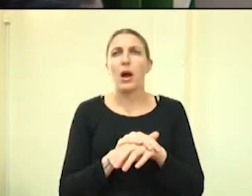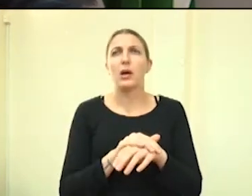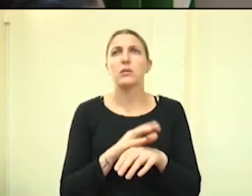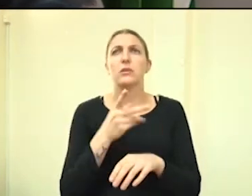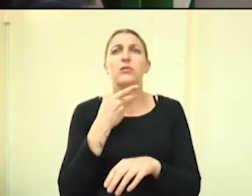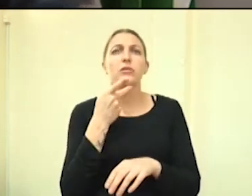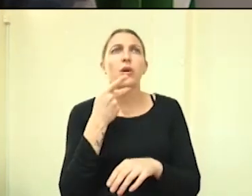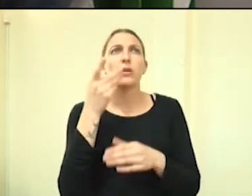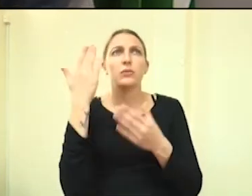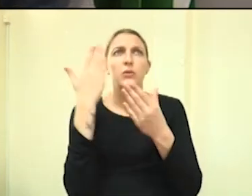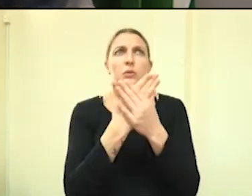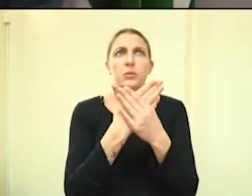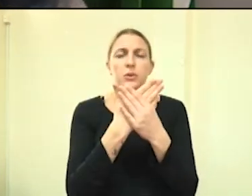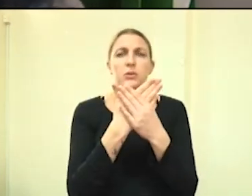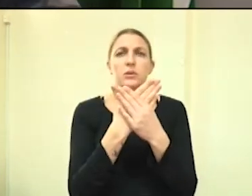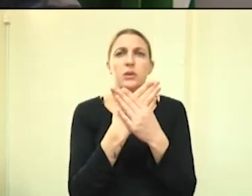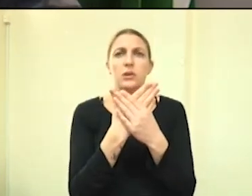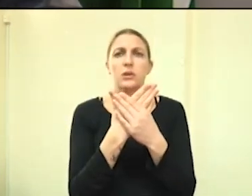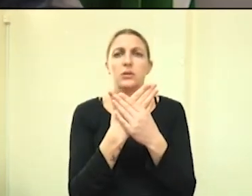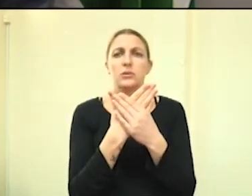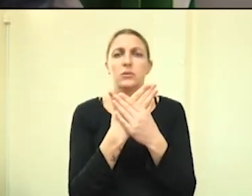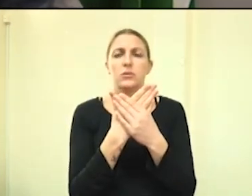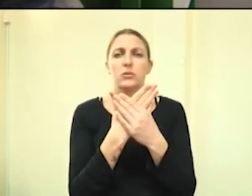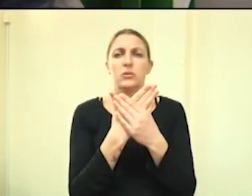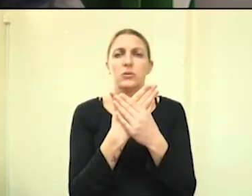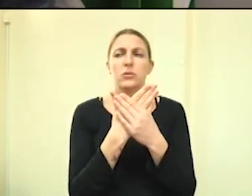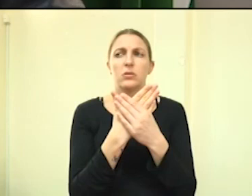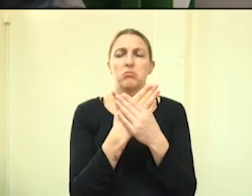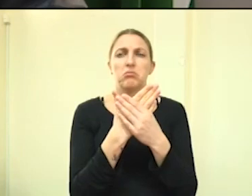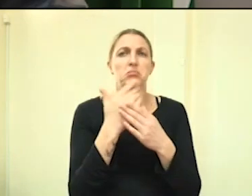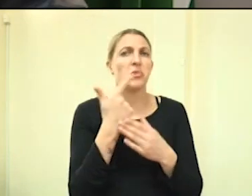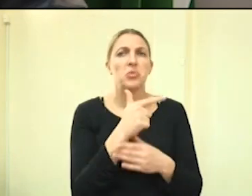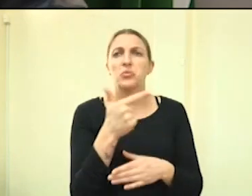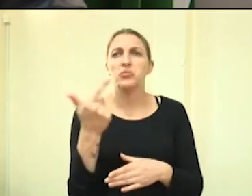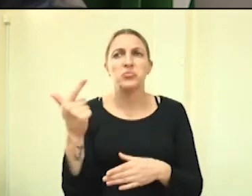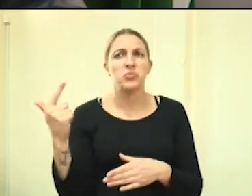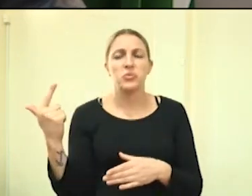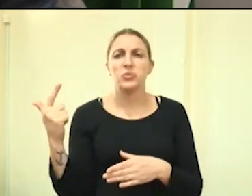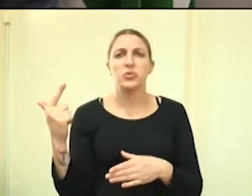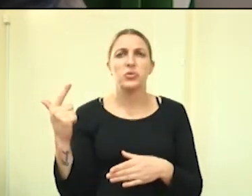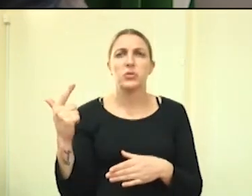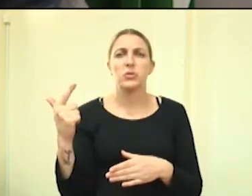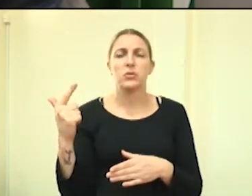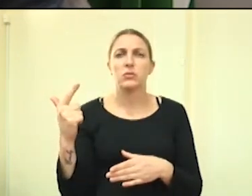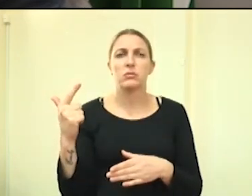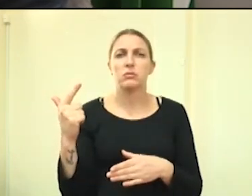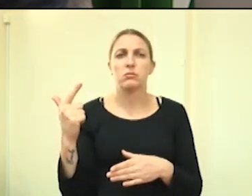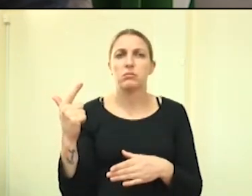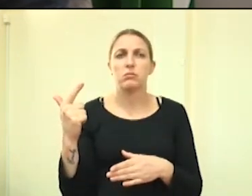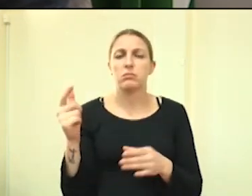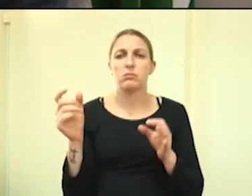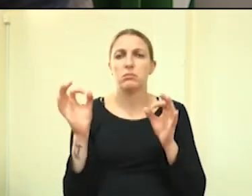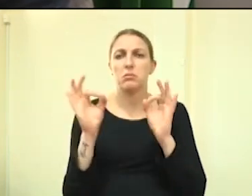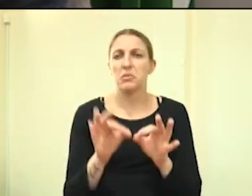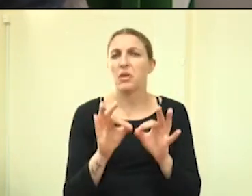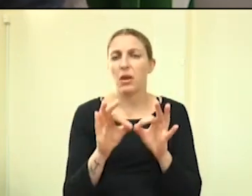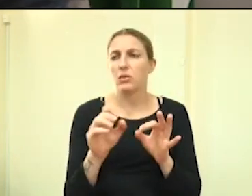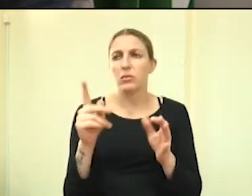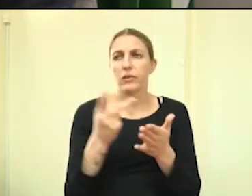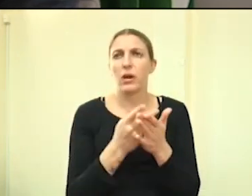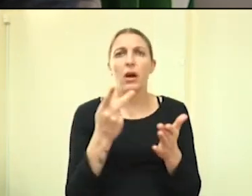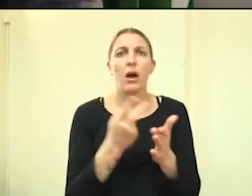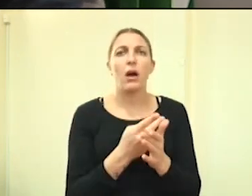que o processo do qual tinha sido movida aquela ação não tinha procedência e nós poderíamos já,